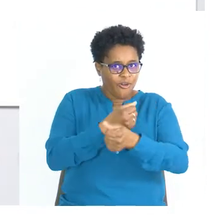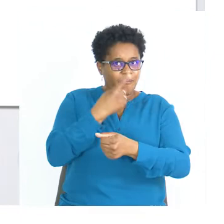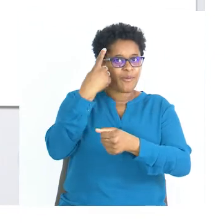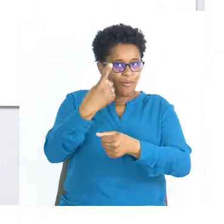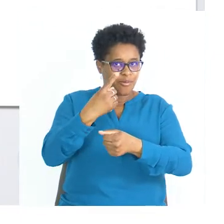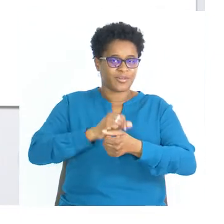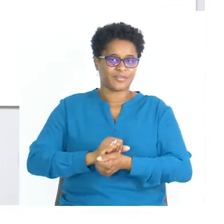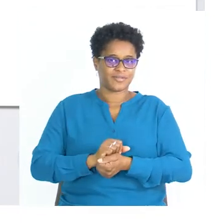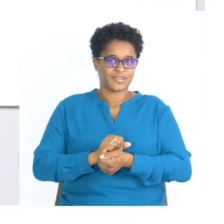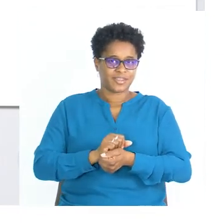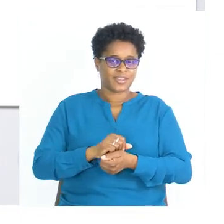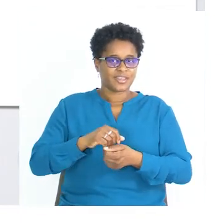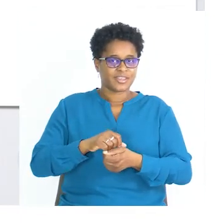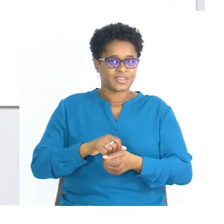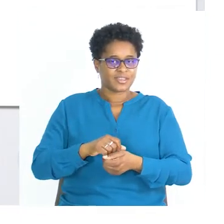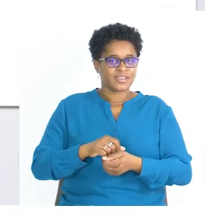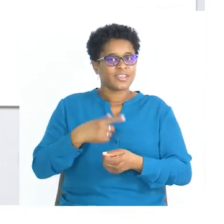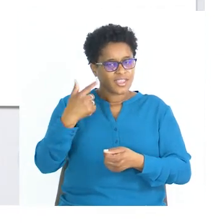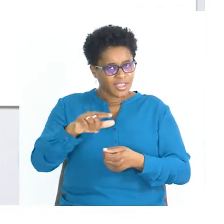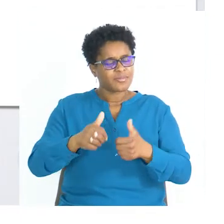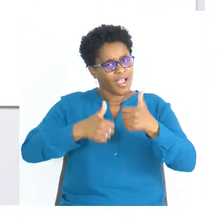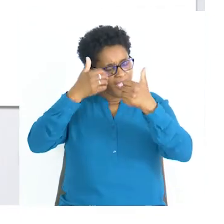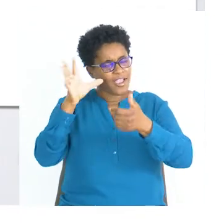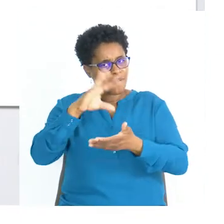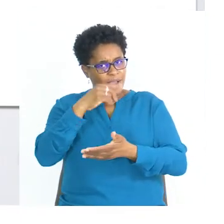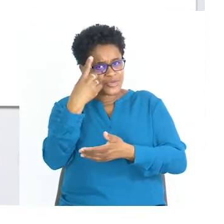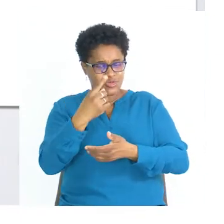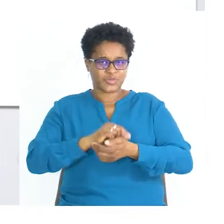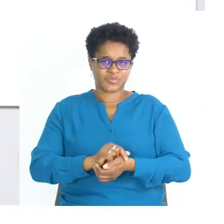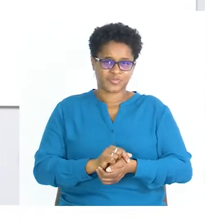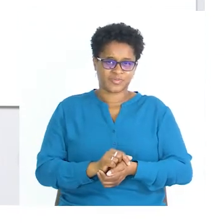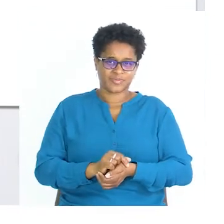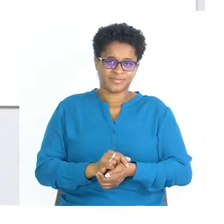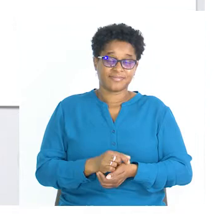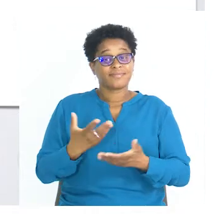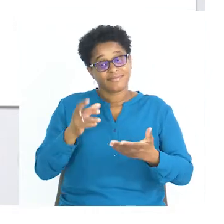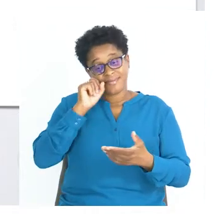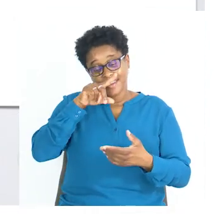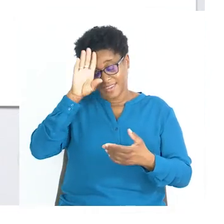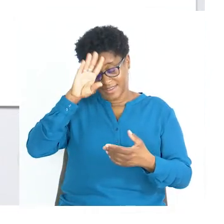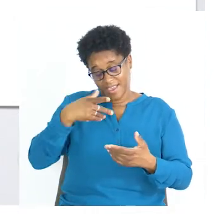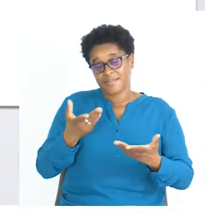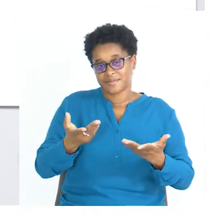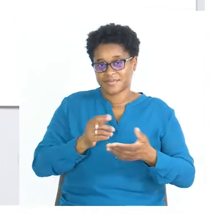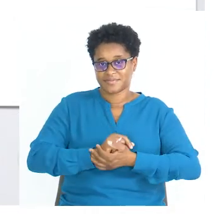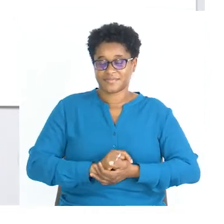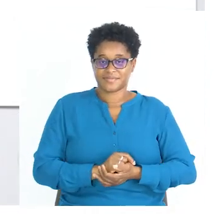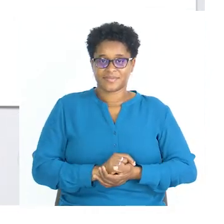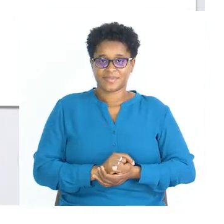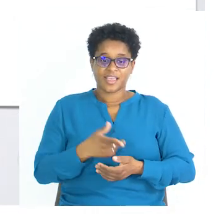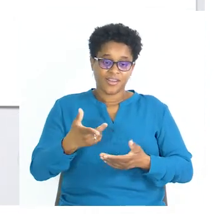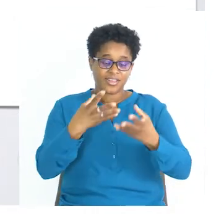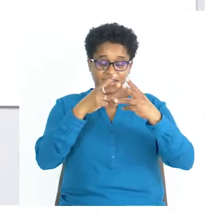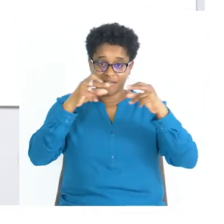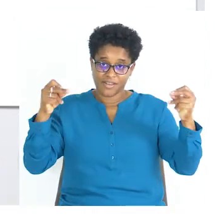Compre um e entra para o concurso de ganhar mais um. Quem sabe a sorte está do seu lado. Agora, nesta frase, o